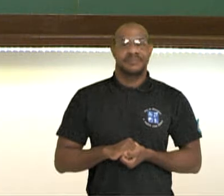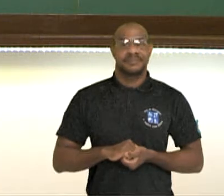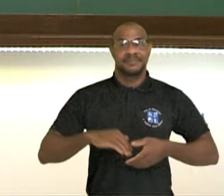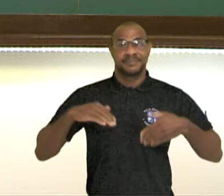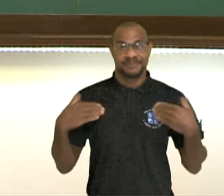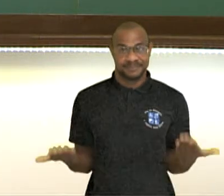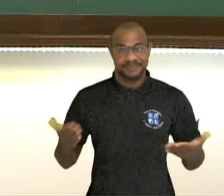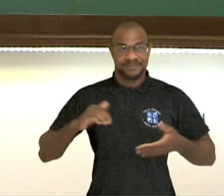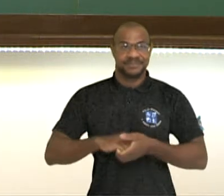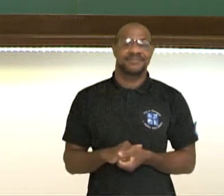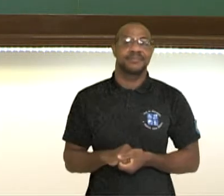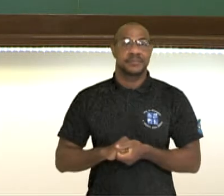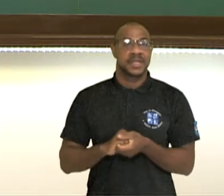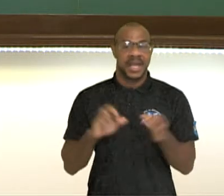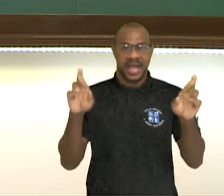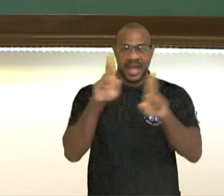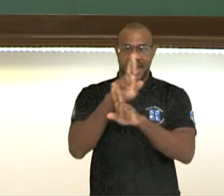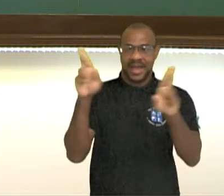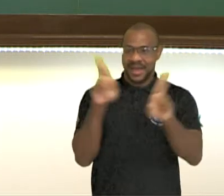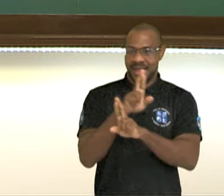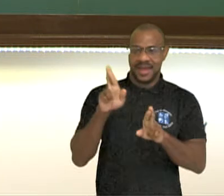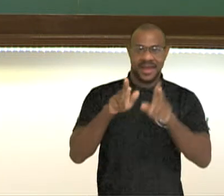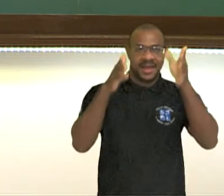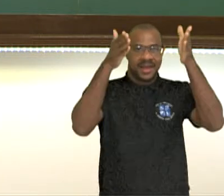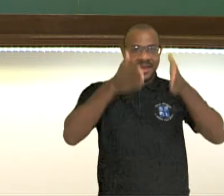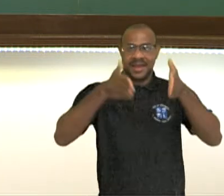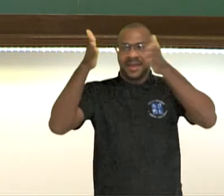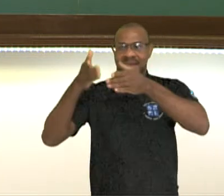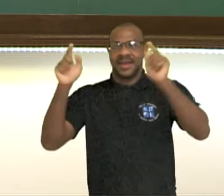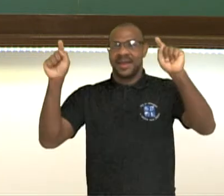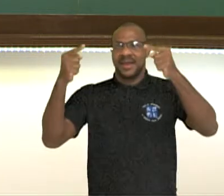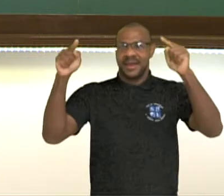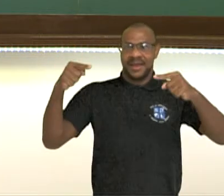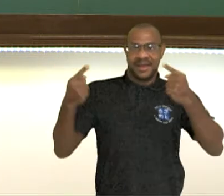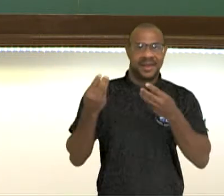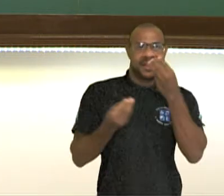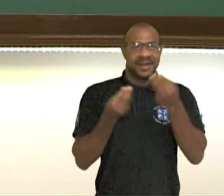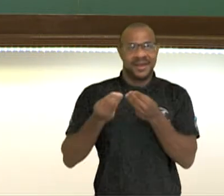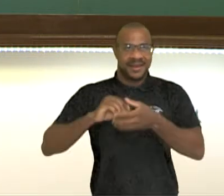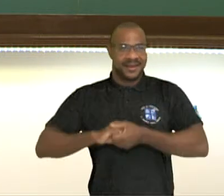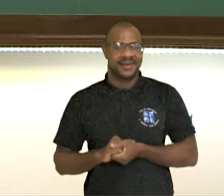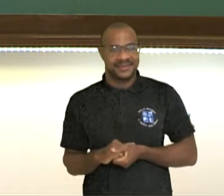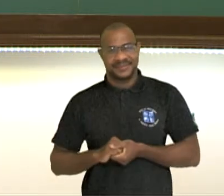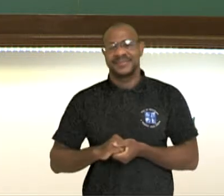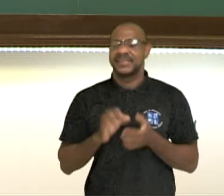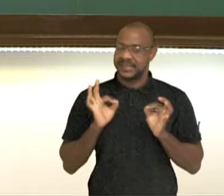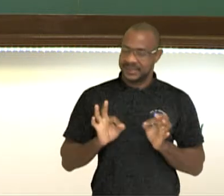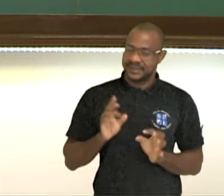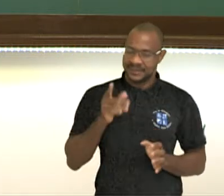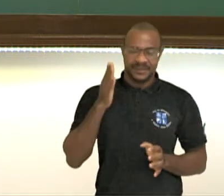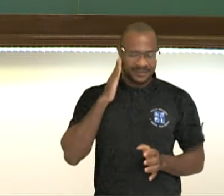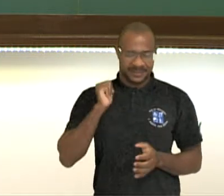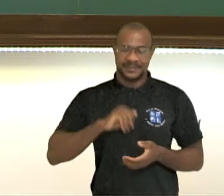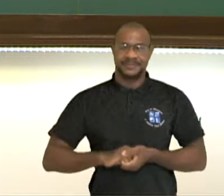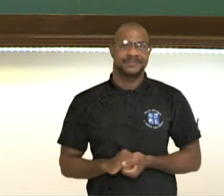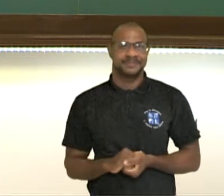E então, turminha, relacionaram certinho os personagens ali? Eu tenho certeza que sim, mas mesmo assim, vamos